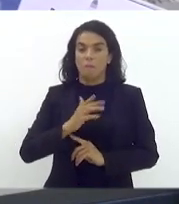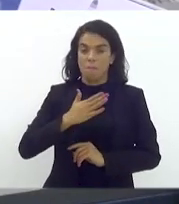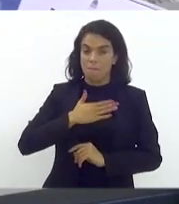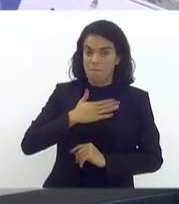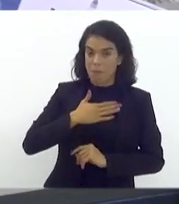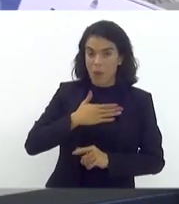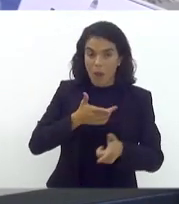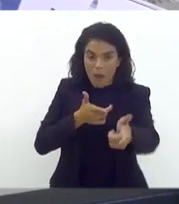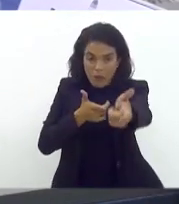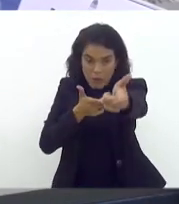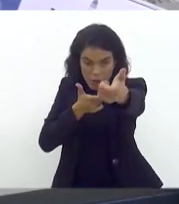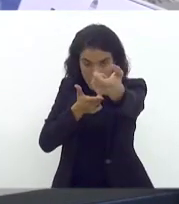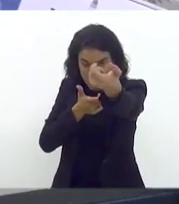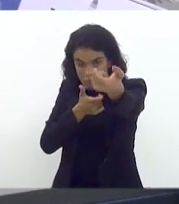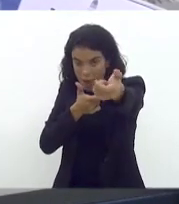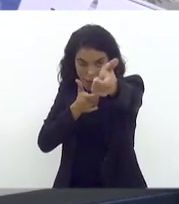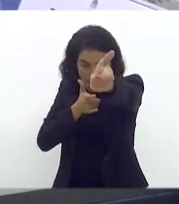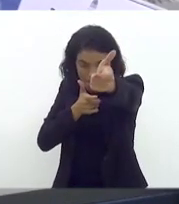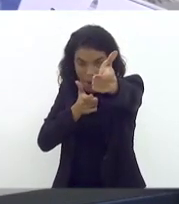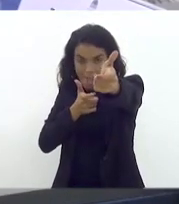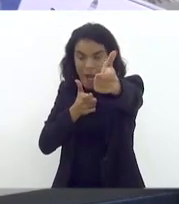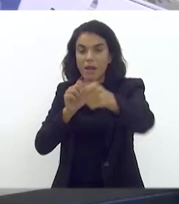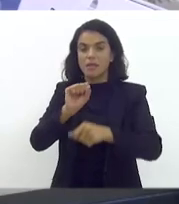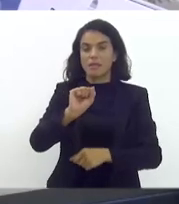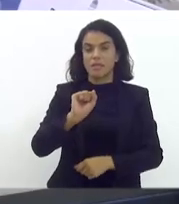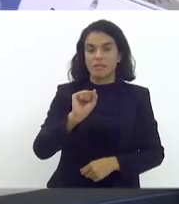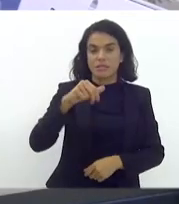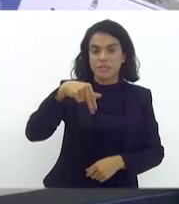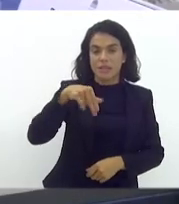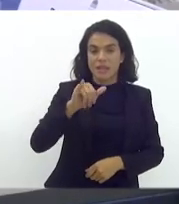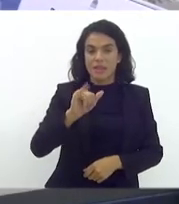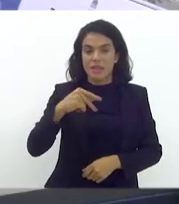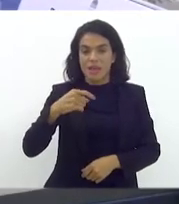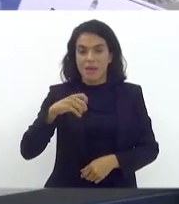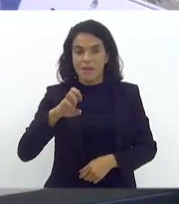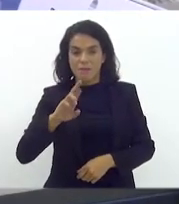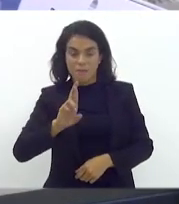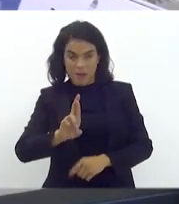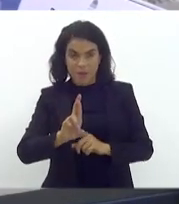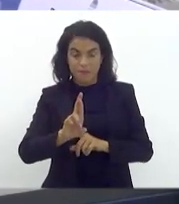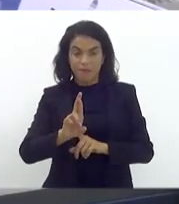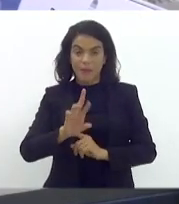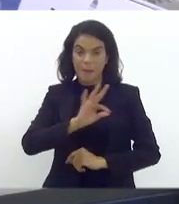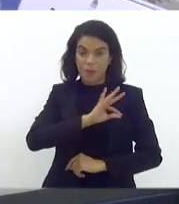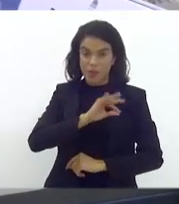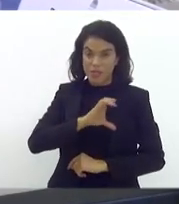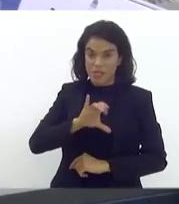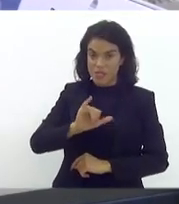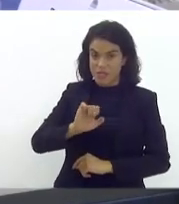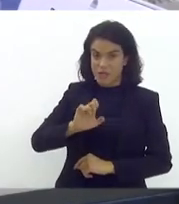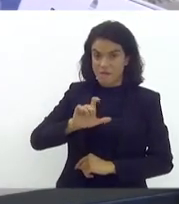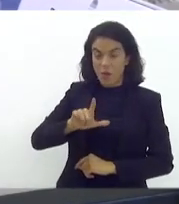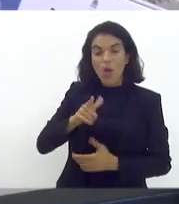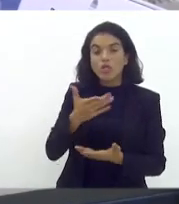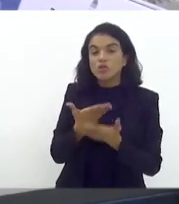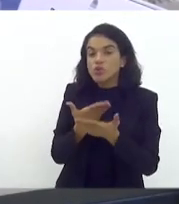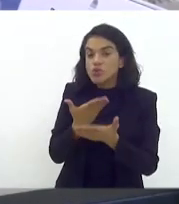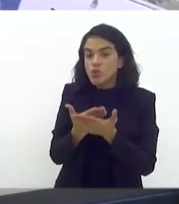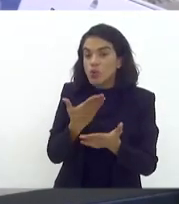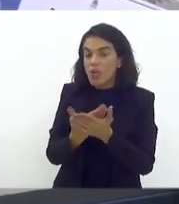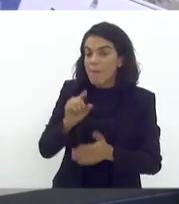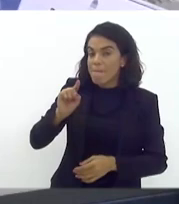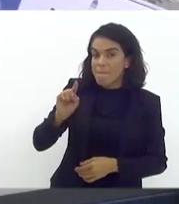meus atiradores de elite são os meus Snipers eles os Snipers da Polícia Civil eles fazem uma formação de